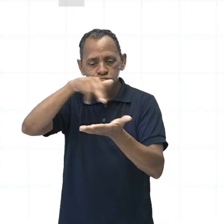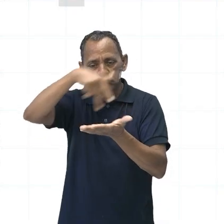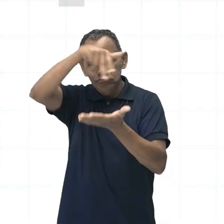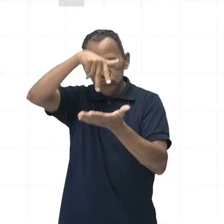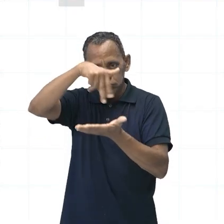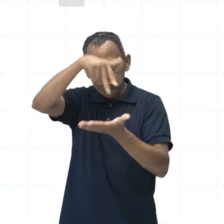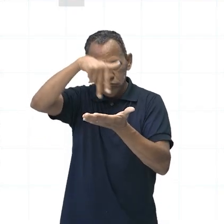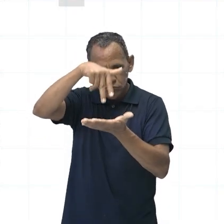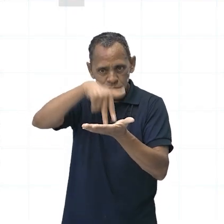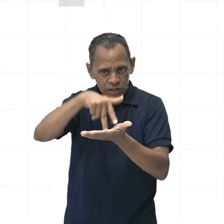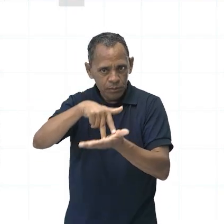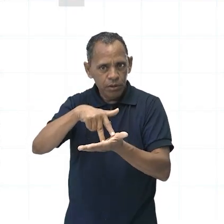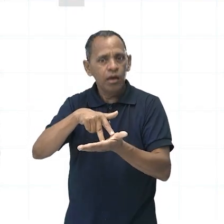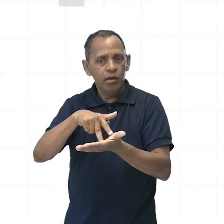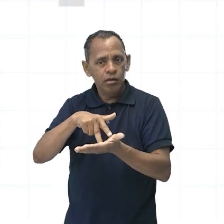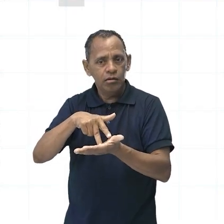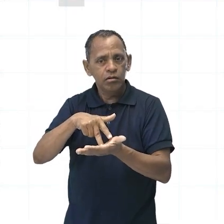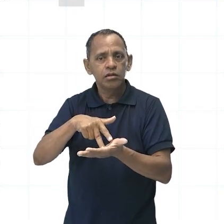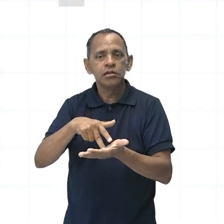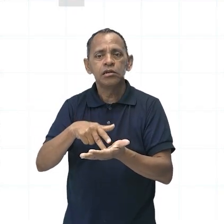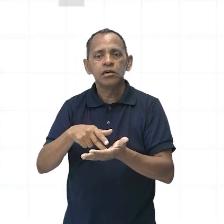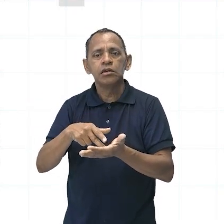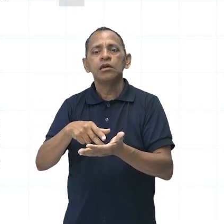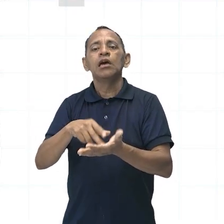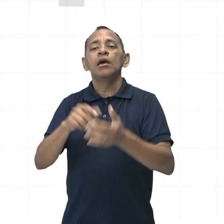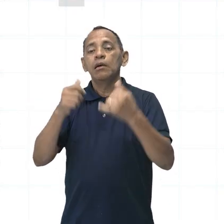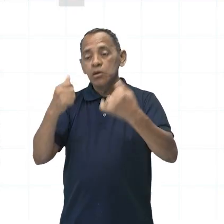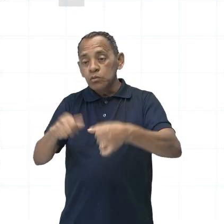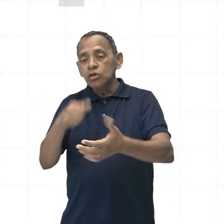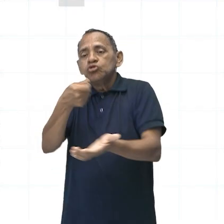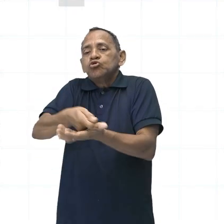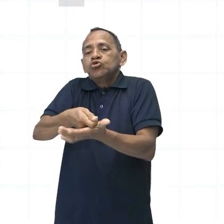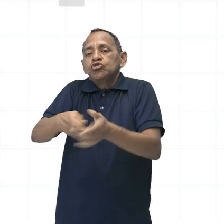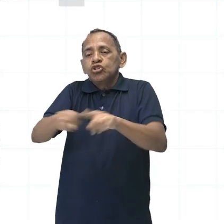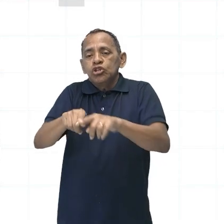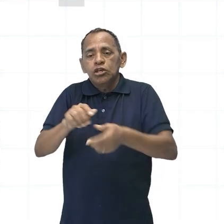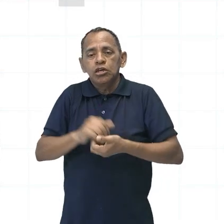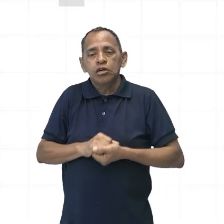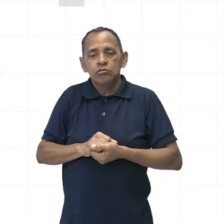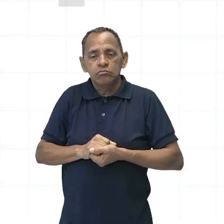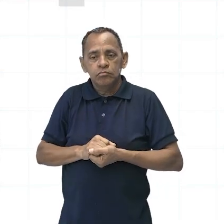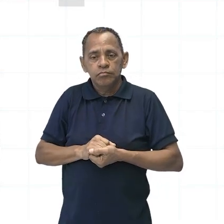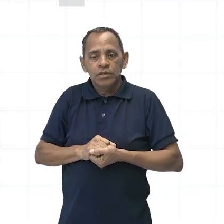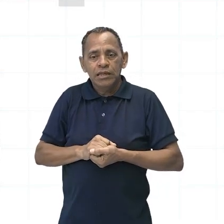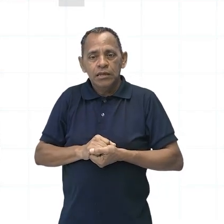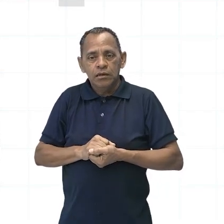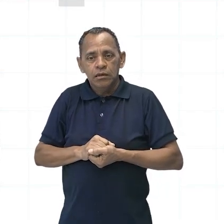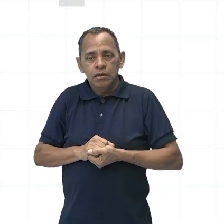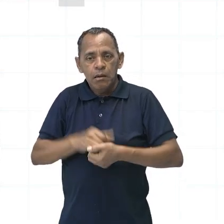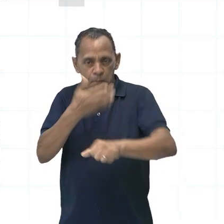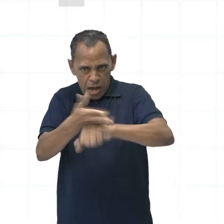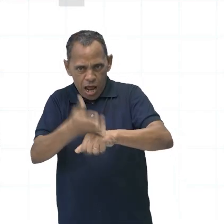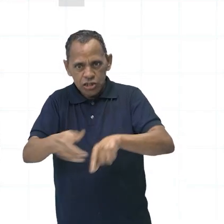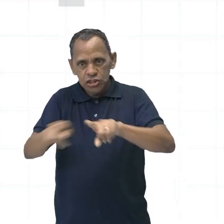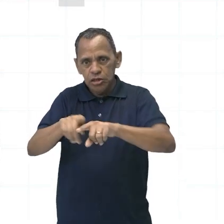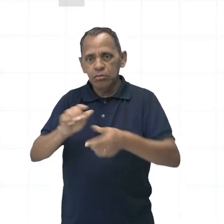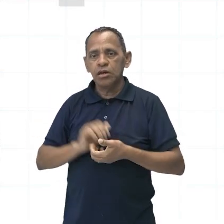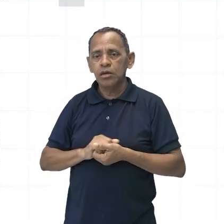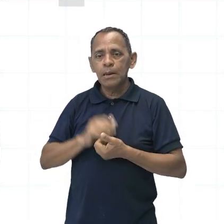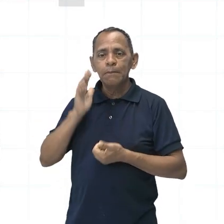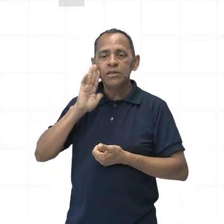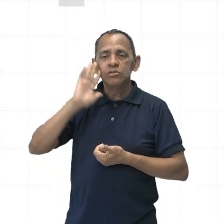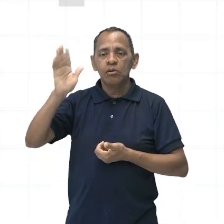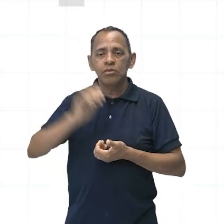arabesques, exigindo precisão, controle muscular e disciplina. Principalmente, meus queridos,